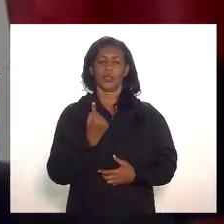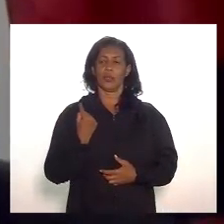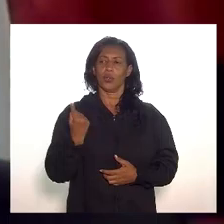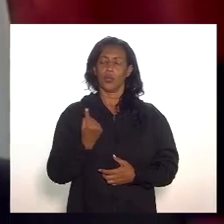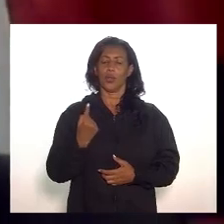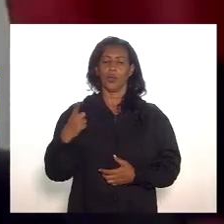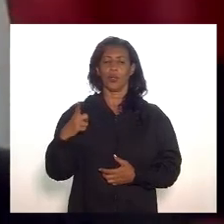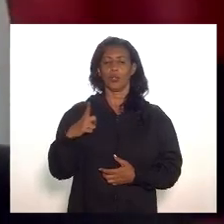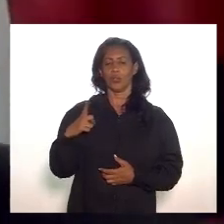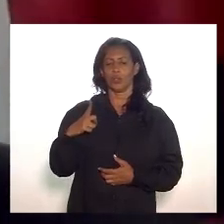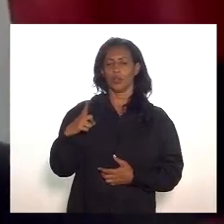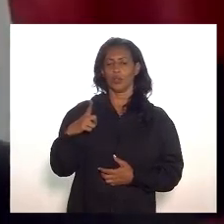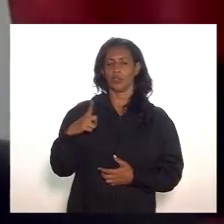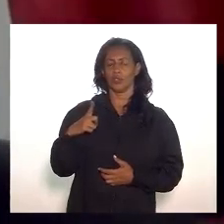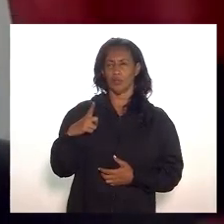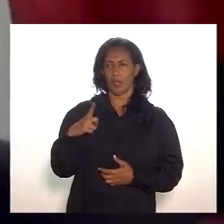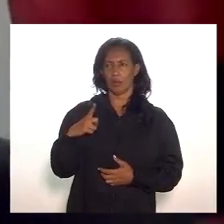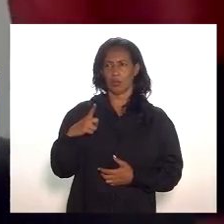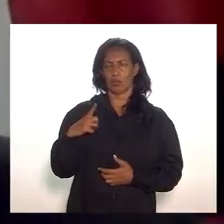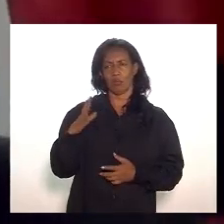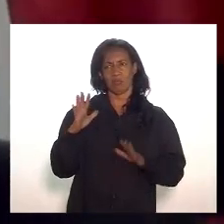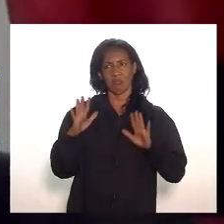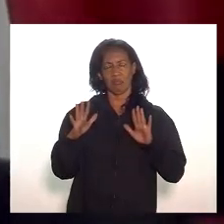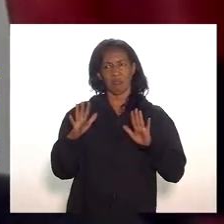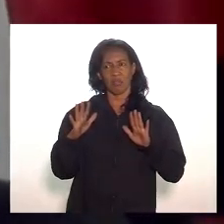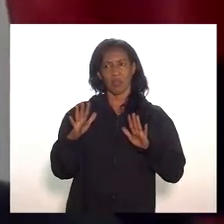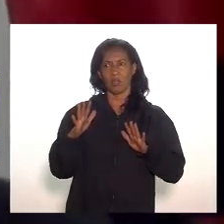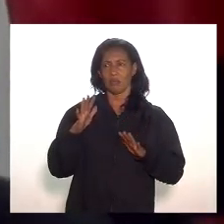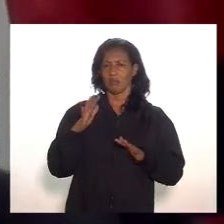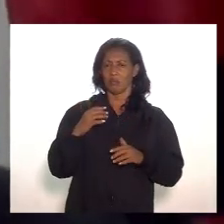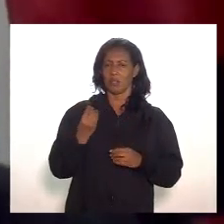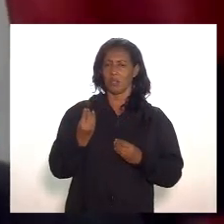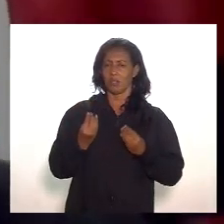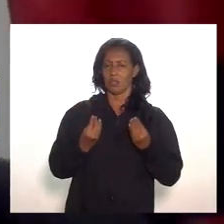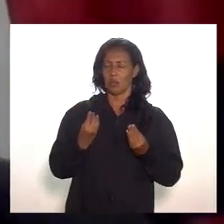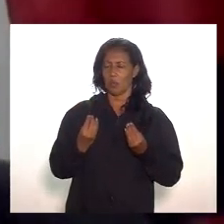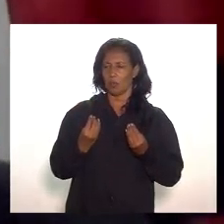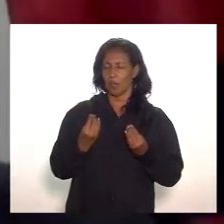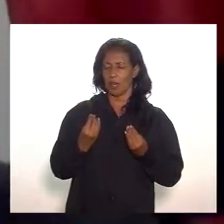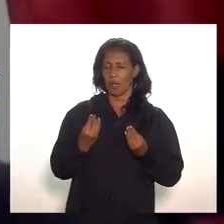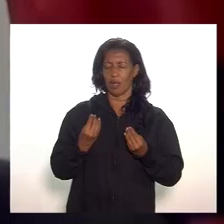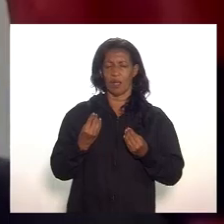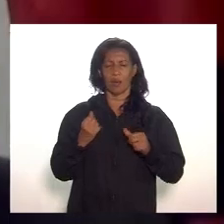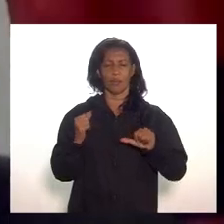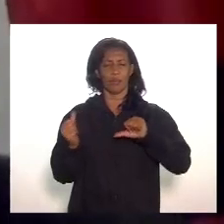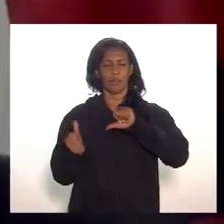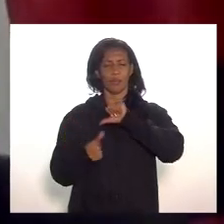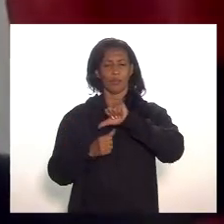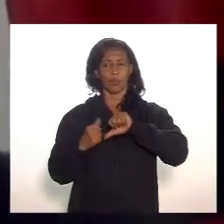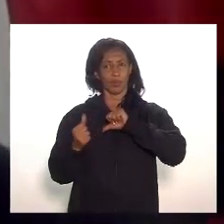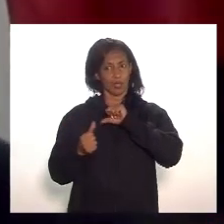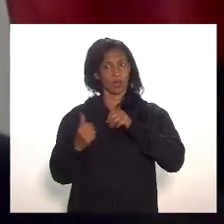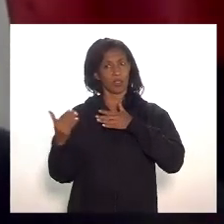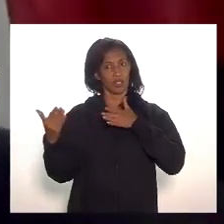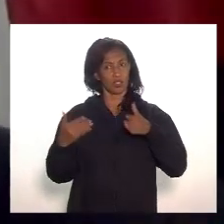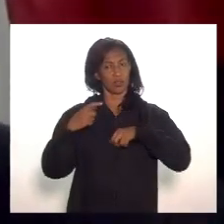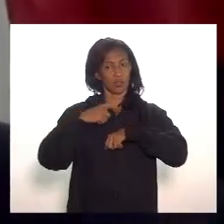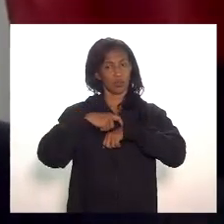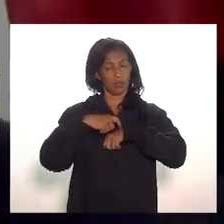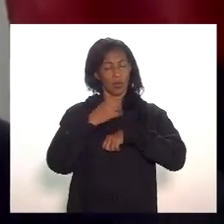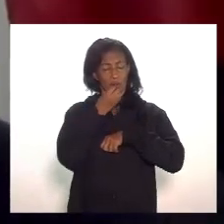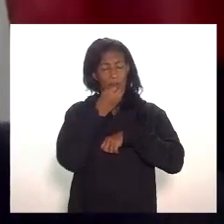essa intenção de Vossa Excelência introduzida numa legislação federal, que vem em boa hora,